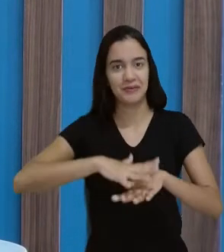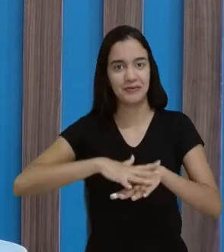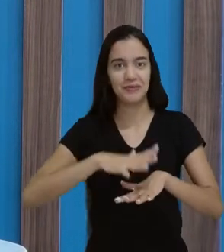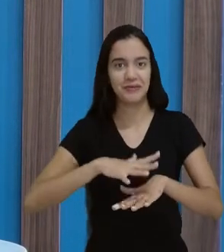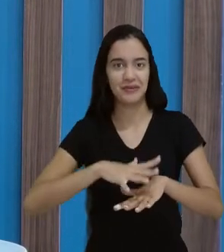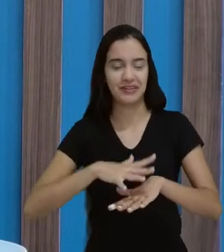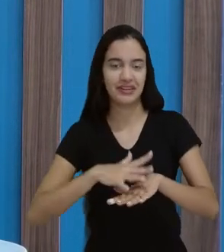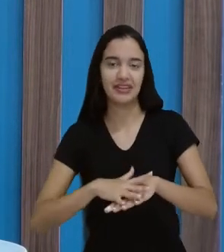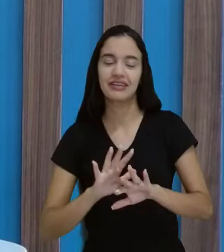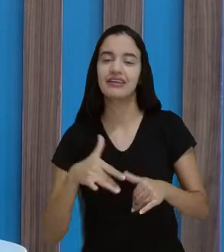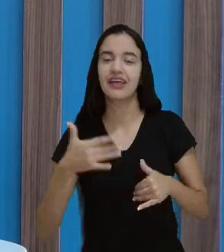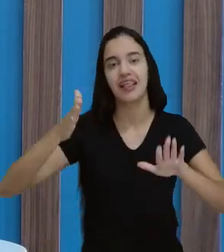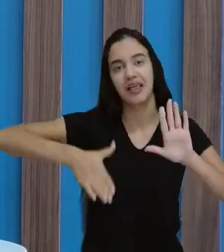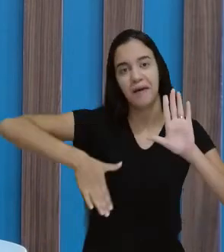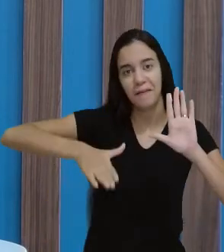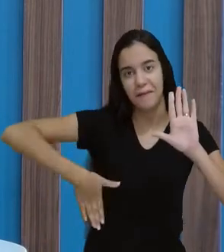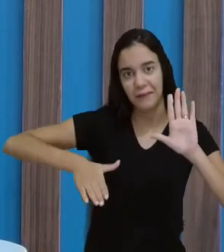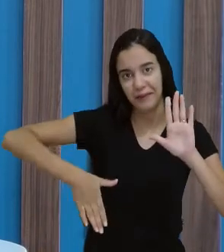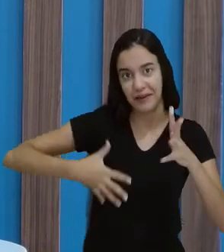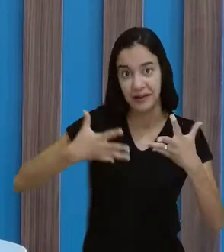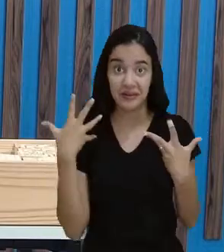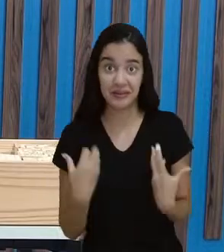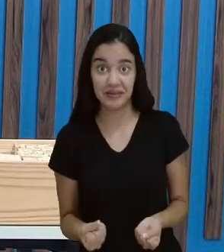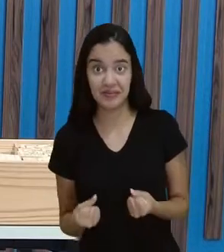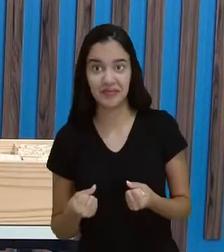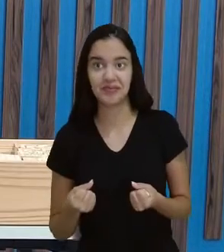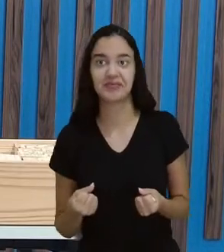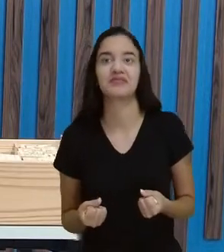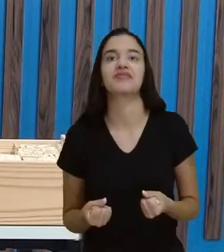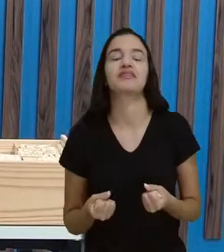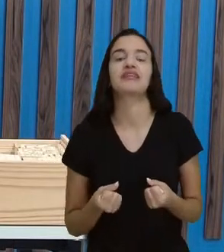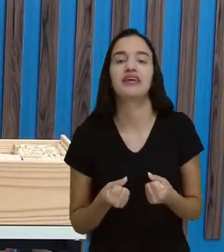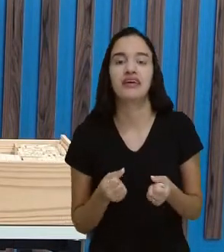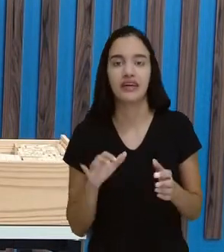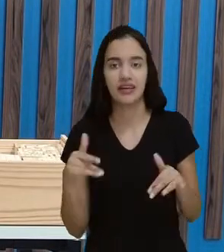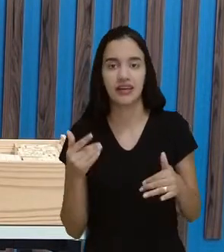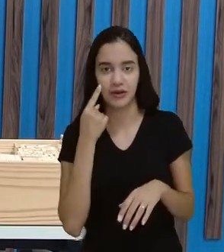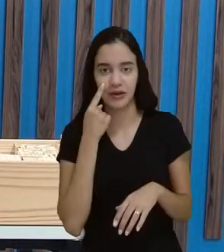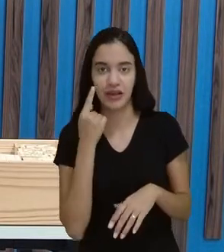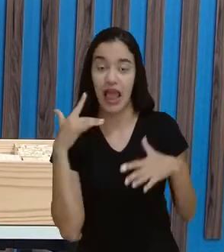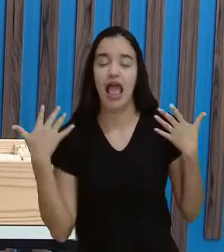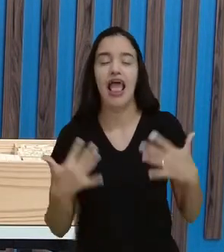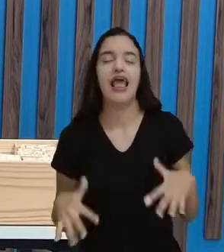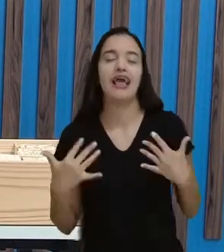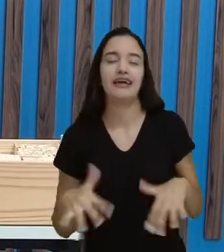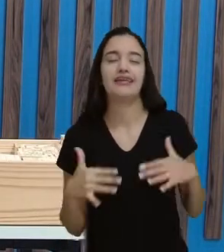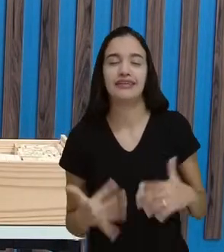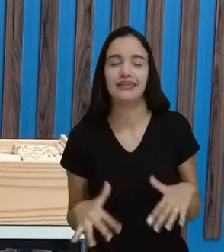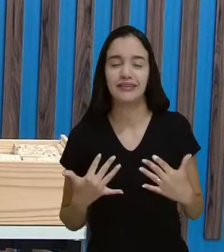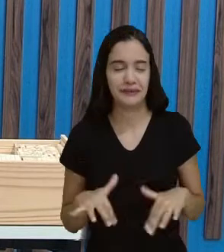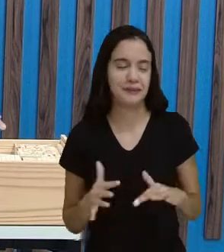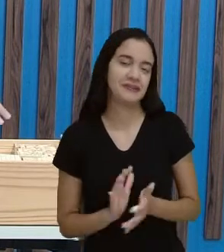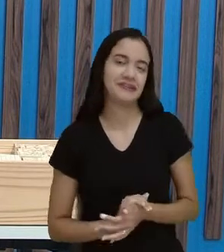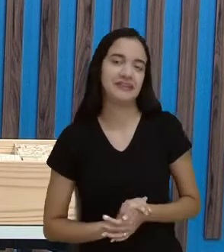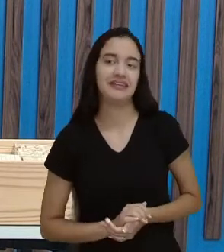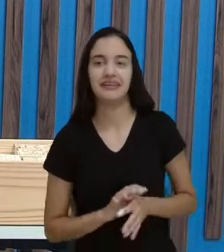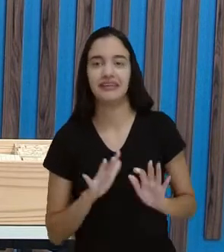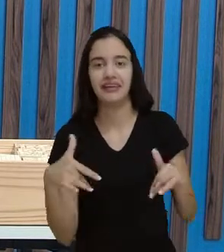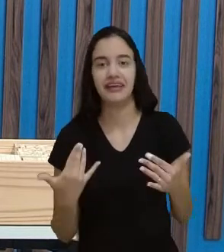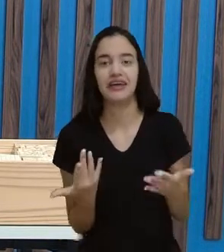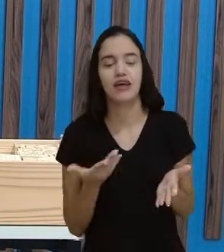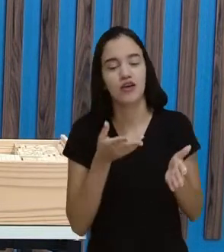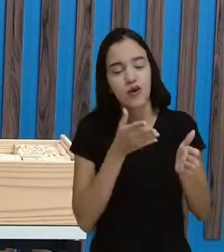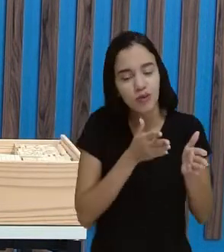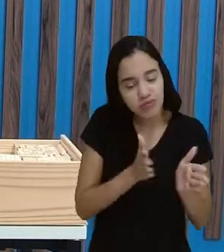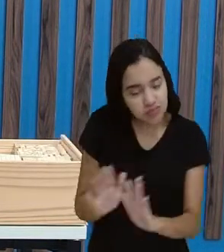matemática na praia. Vamos lá, vamos pegar uma onda aí. Eita, tô medonha, querendo passar